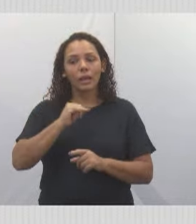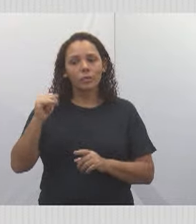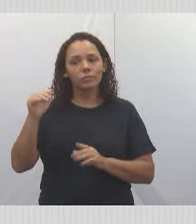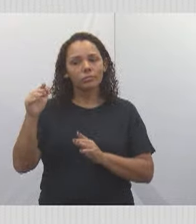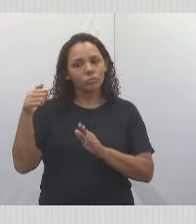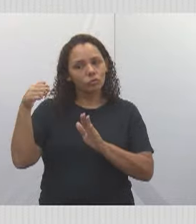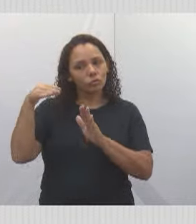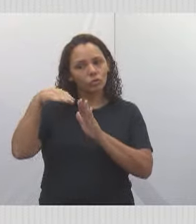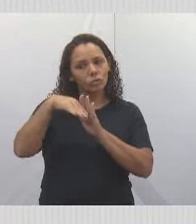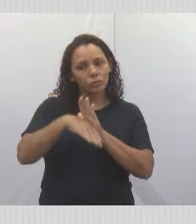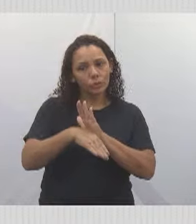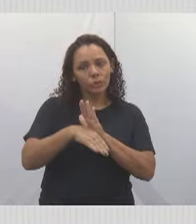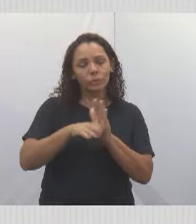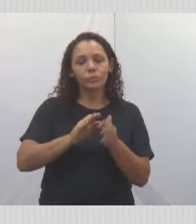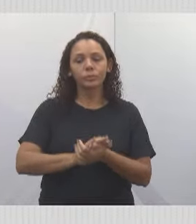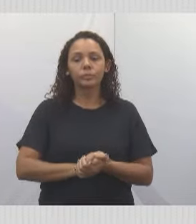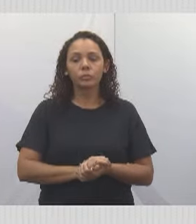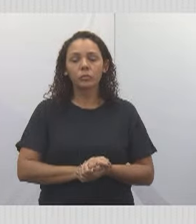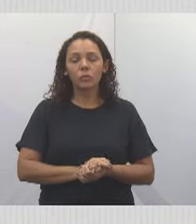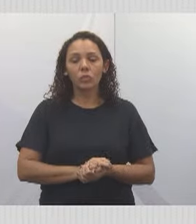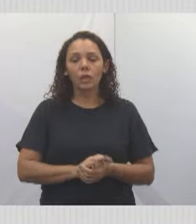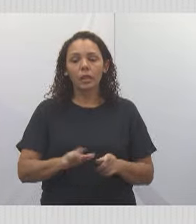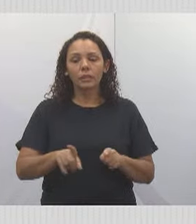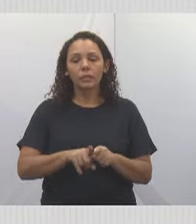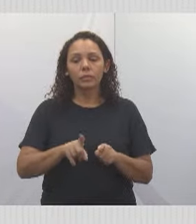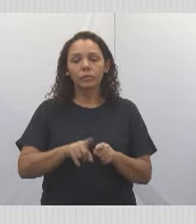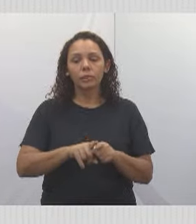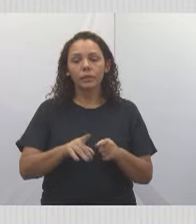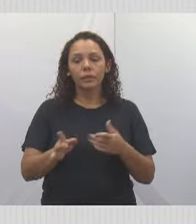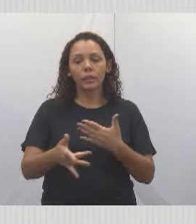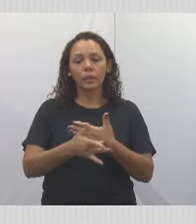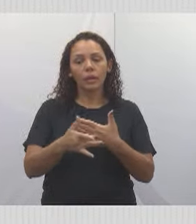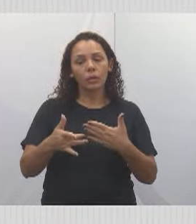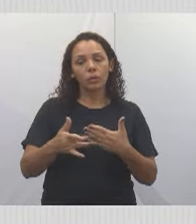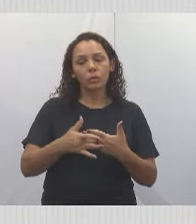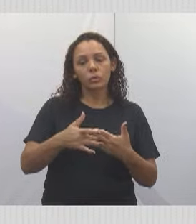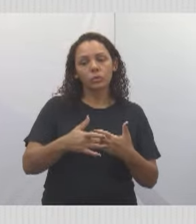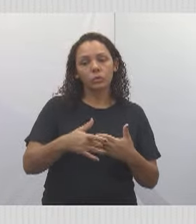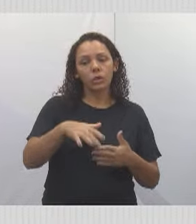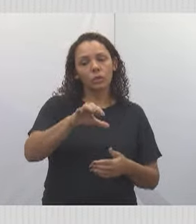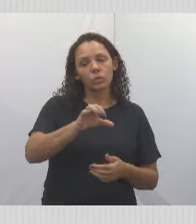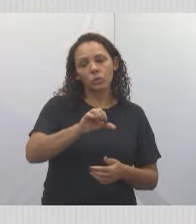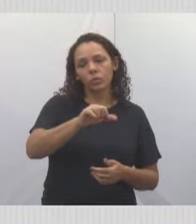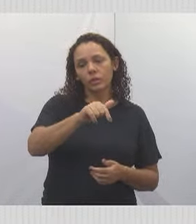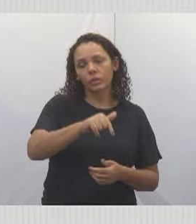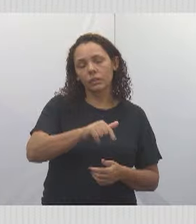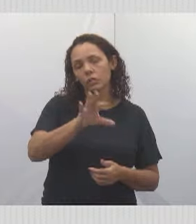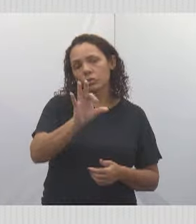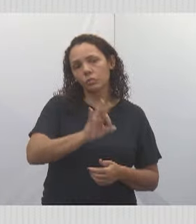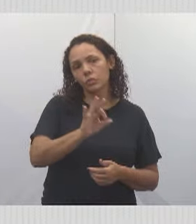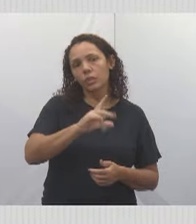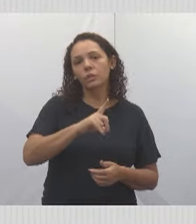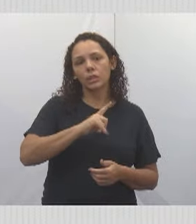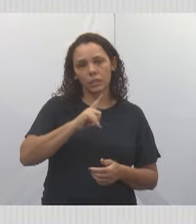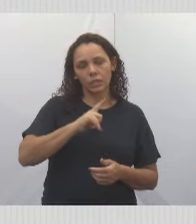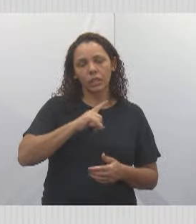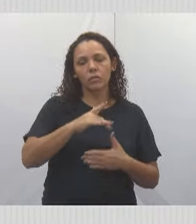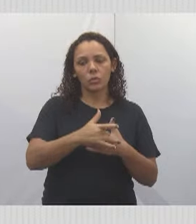tem a consulta de pré-natal. 97% tiveram 6 ou mais consultas, então dentro dos parâmetros adequados do